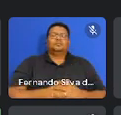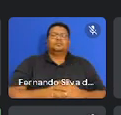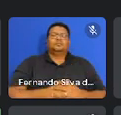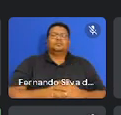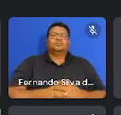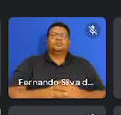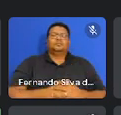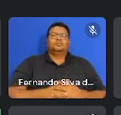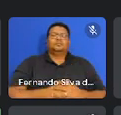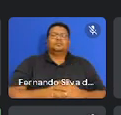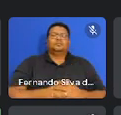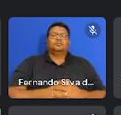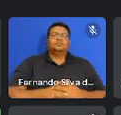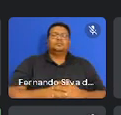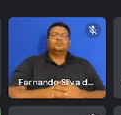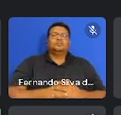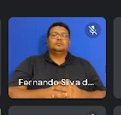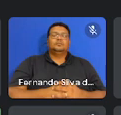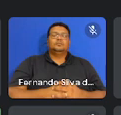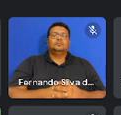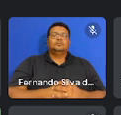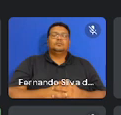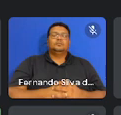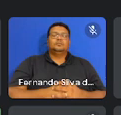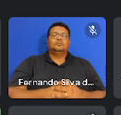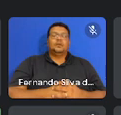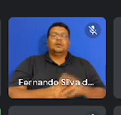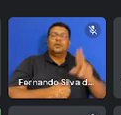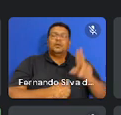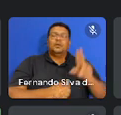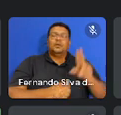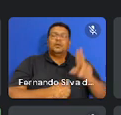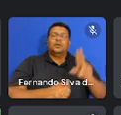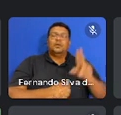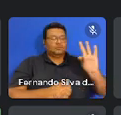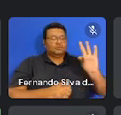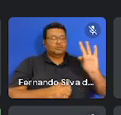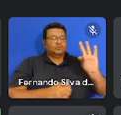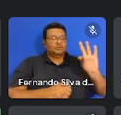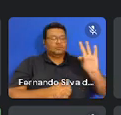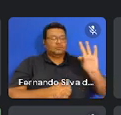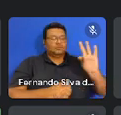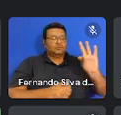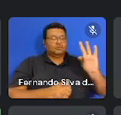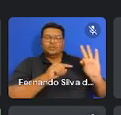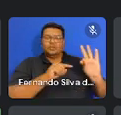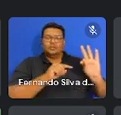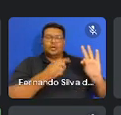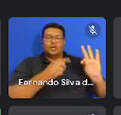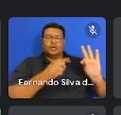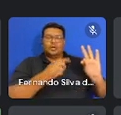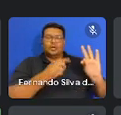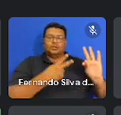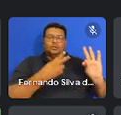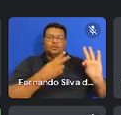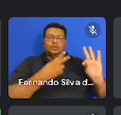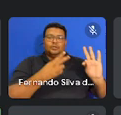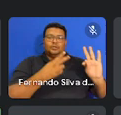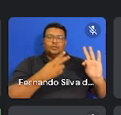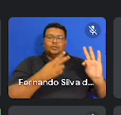dar um número T aqui, total. Agora eu vou dizer quais são